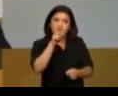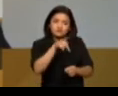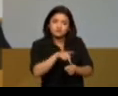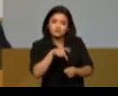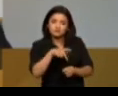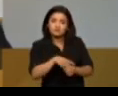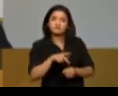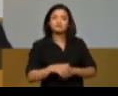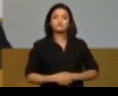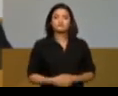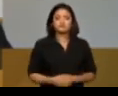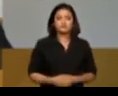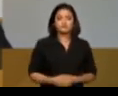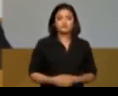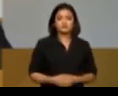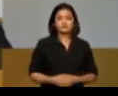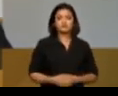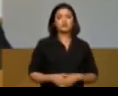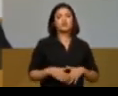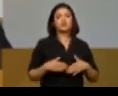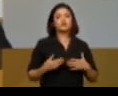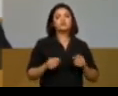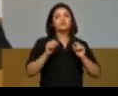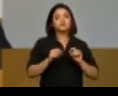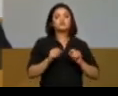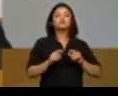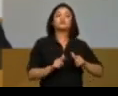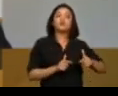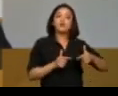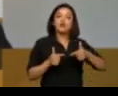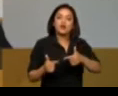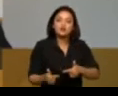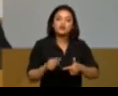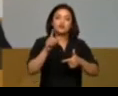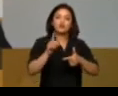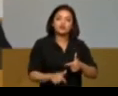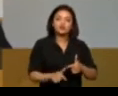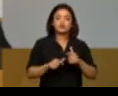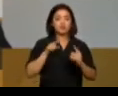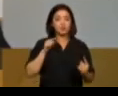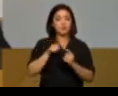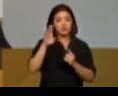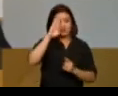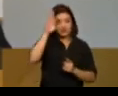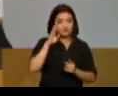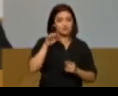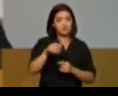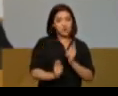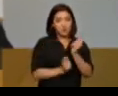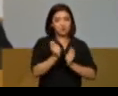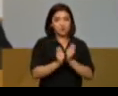Vou reler. Para o estrito cumprimento de atividade de seu objeto social que integra a indústria do